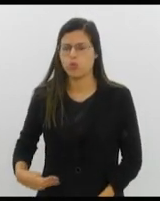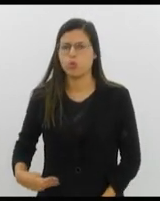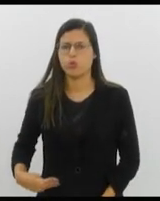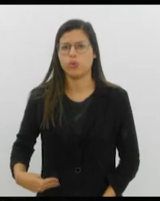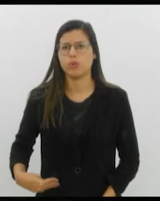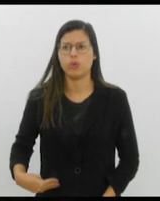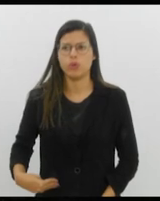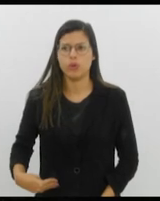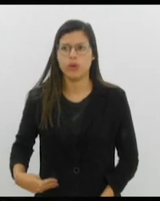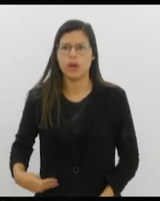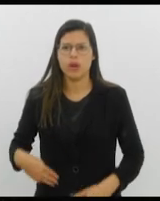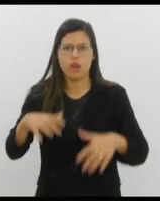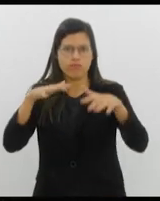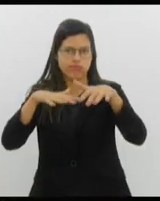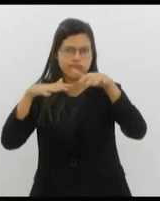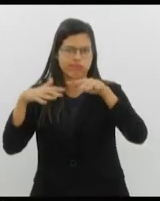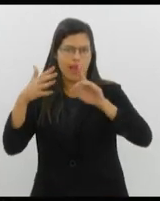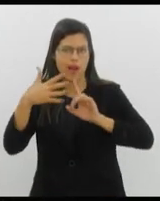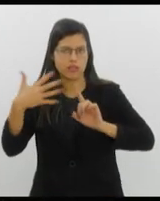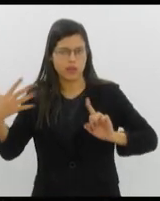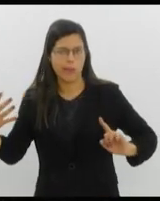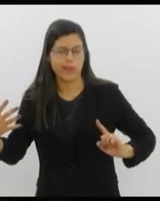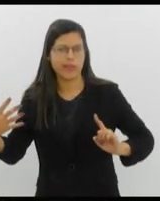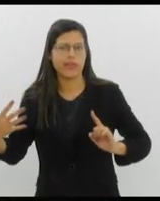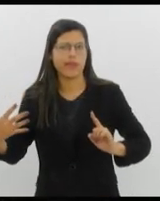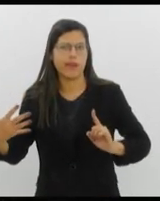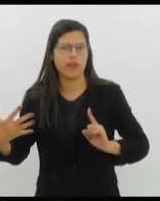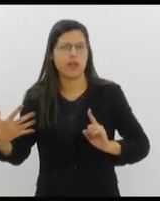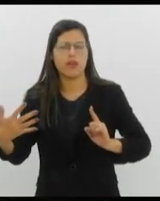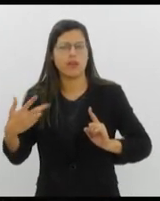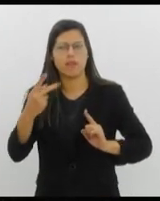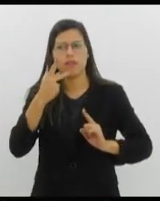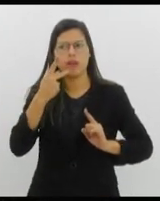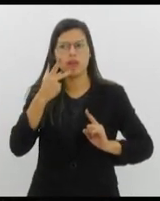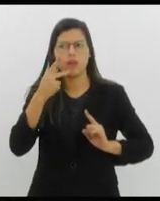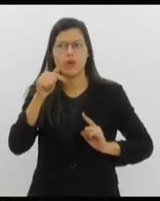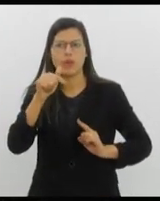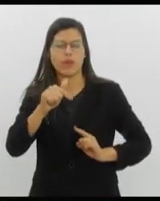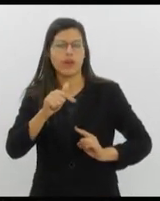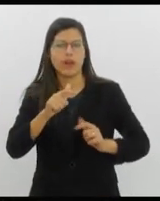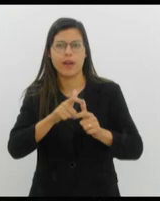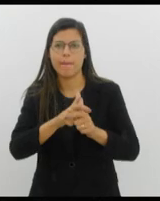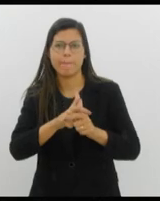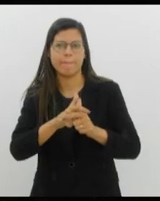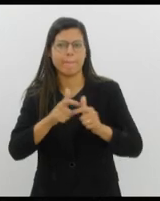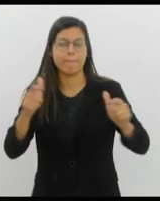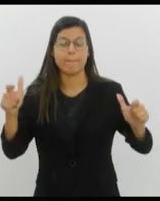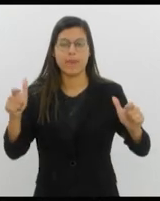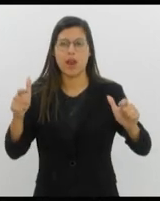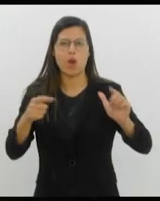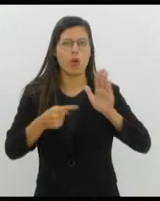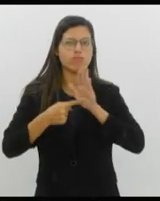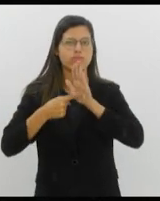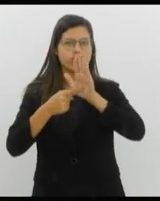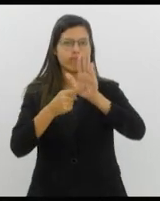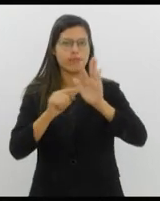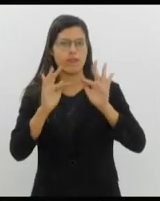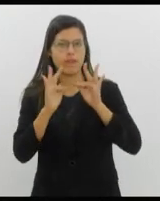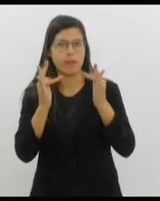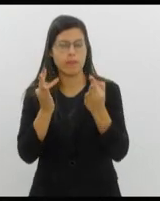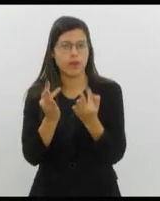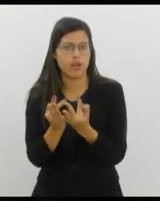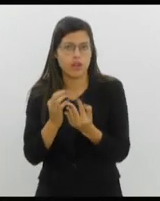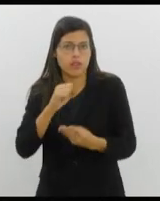em parada LGBT dizendo que aquilo ali era a maior manifestação de família. Se tudo é família, nada